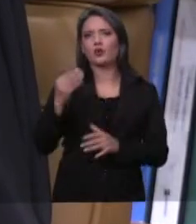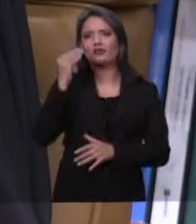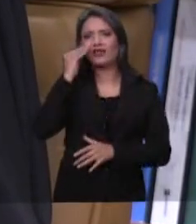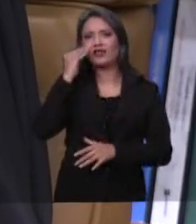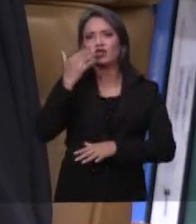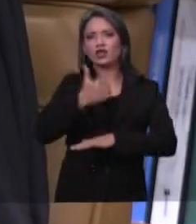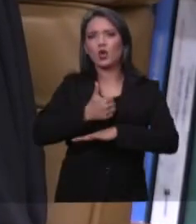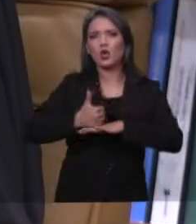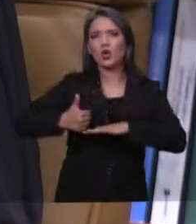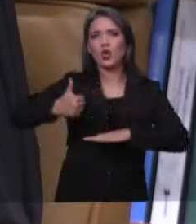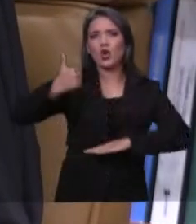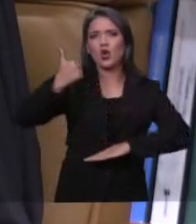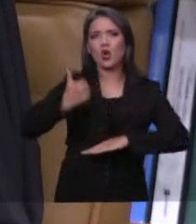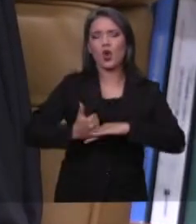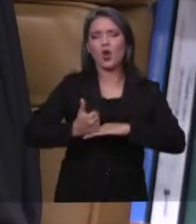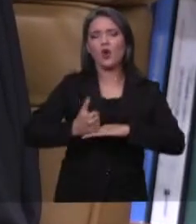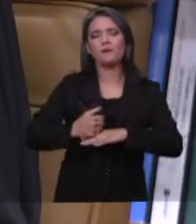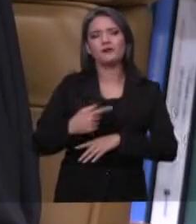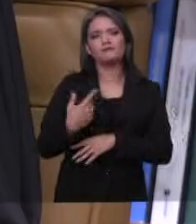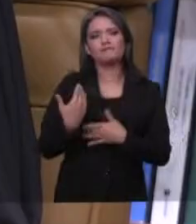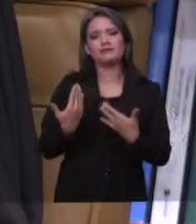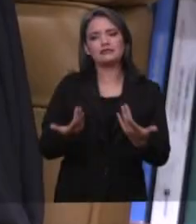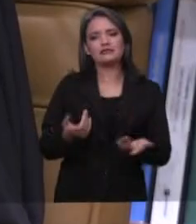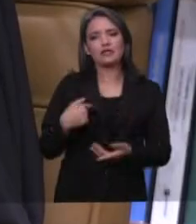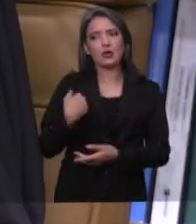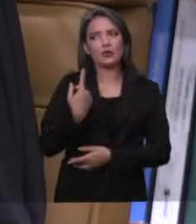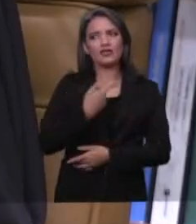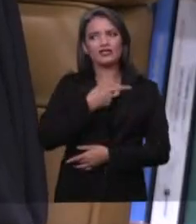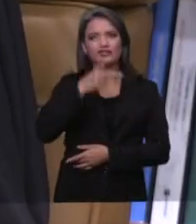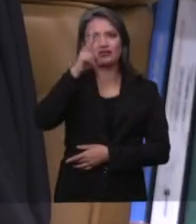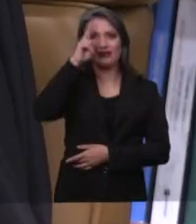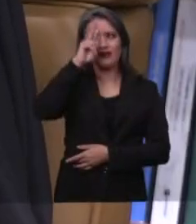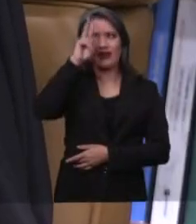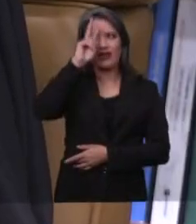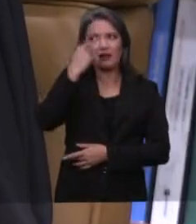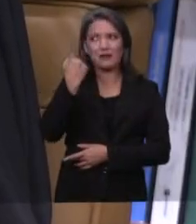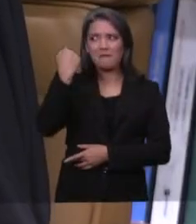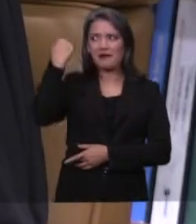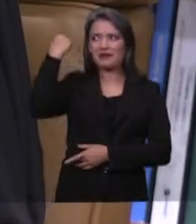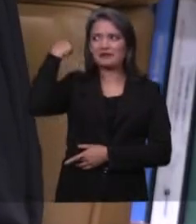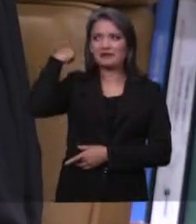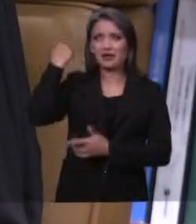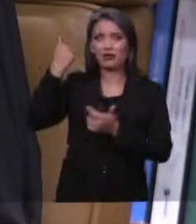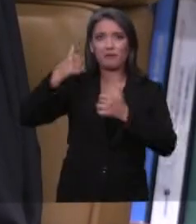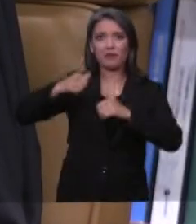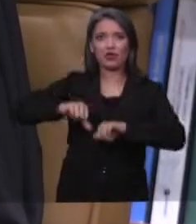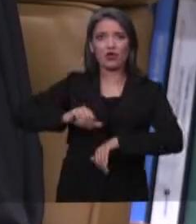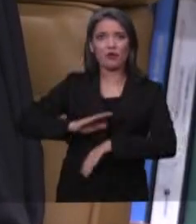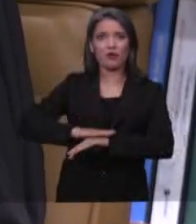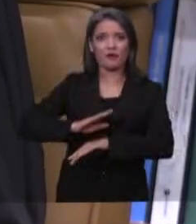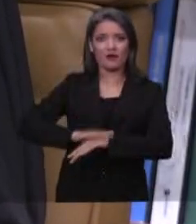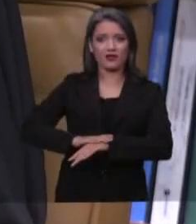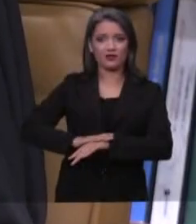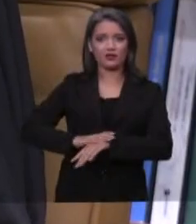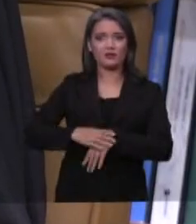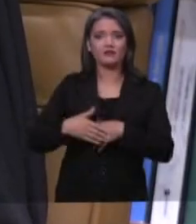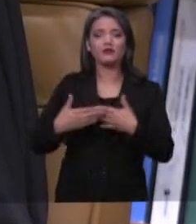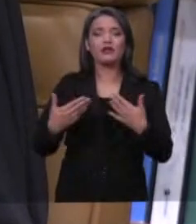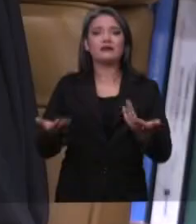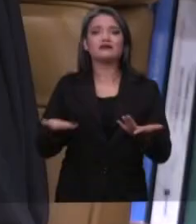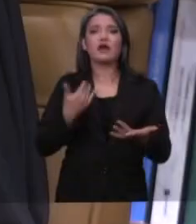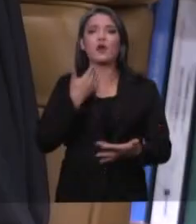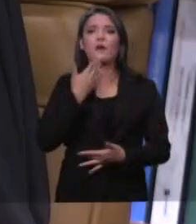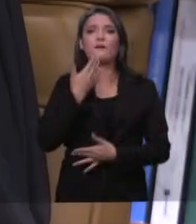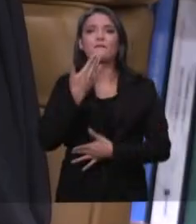um reencontro com os piores dias do nosso passado. A pregação pela volta